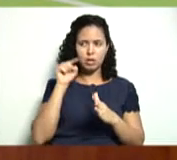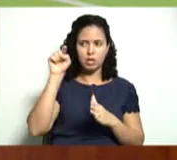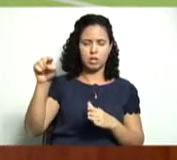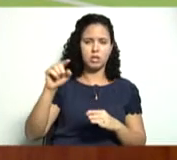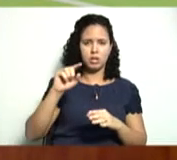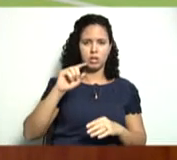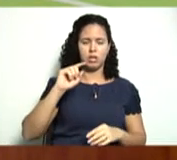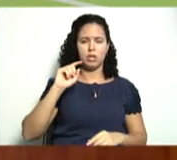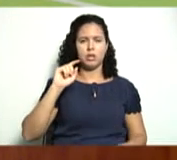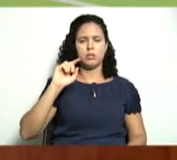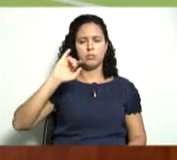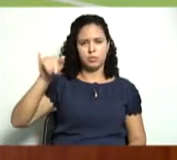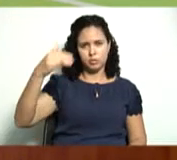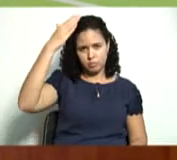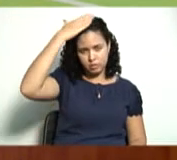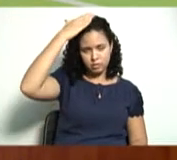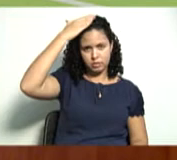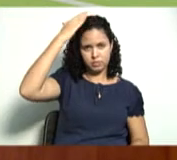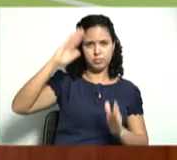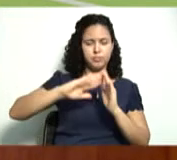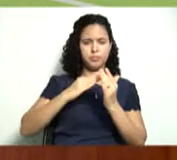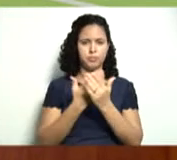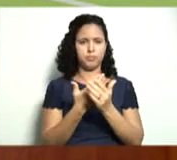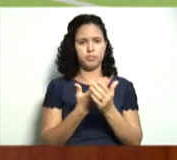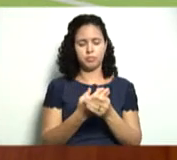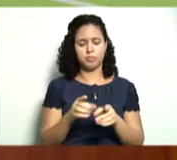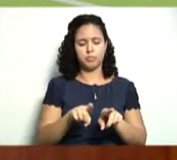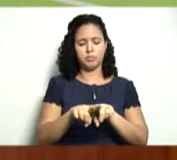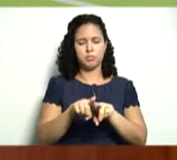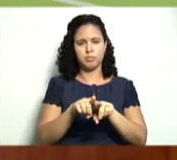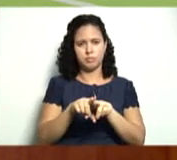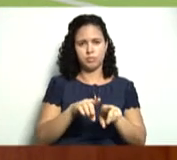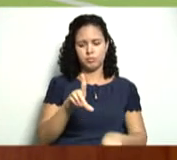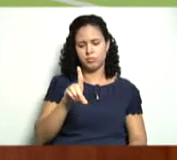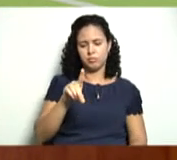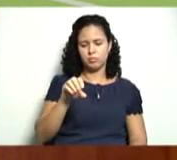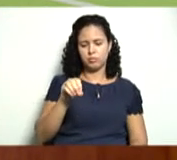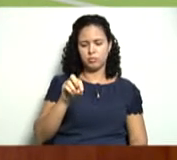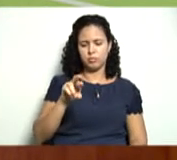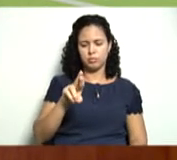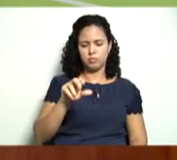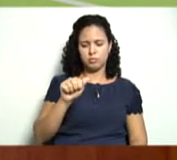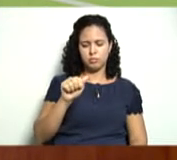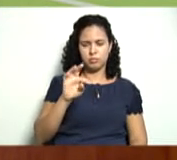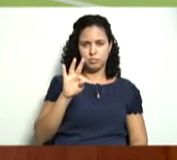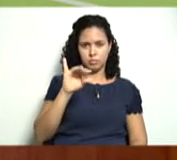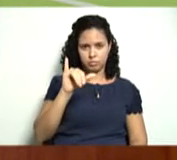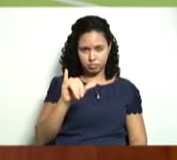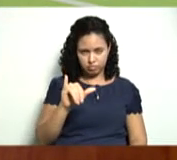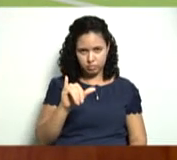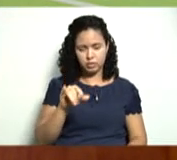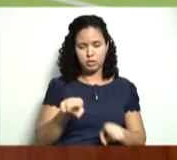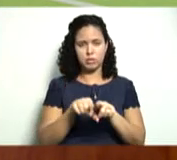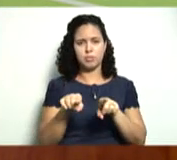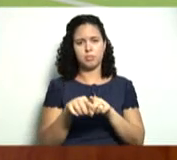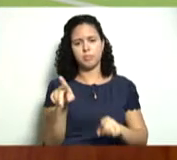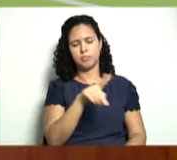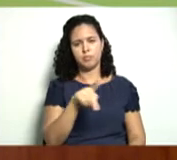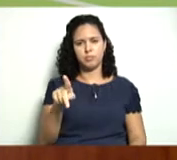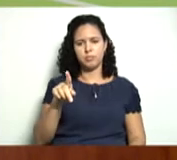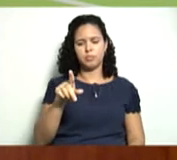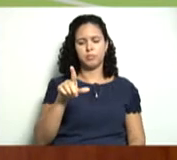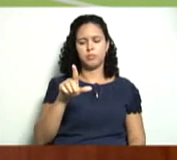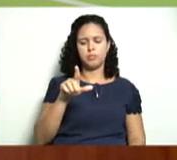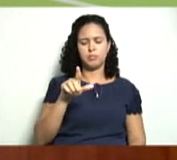sgbd veio da escola irmã dorothy e professora phone que está lá na ponta também muito obrigado pela participação